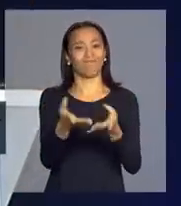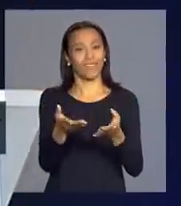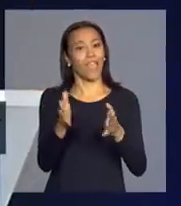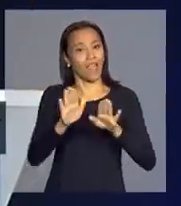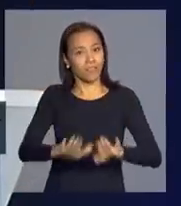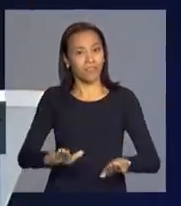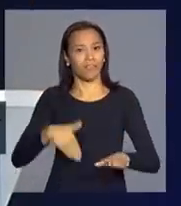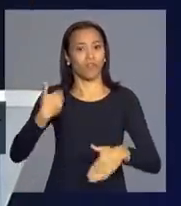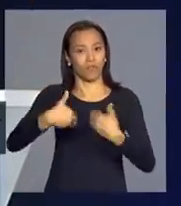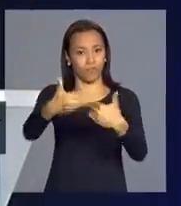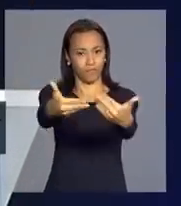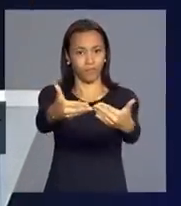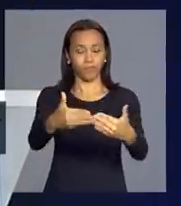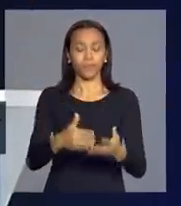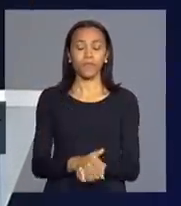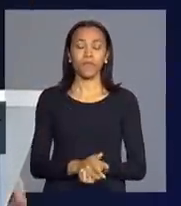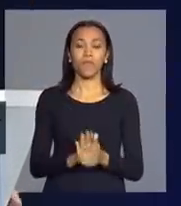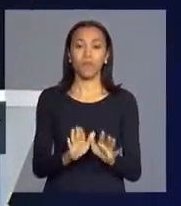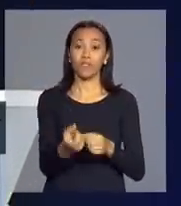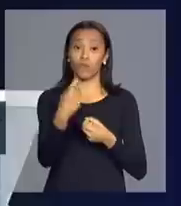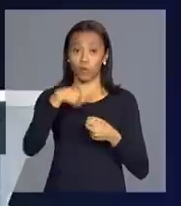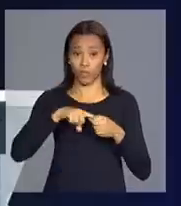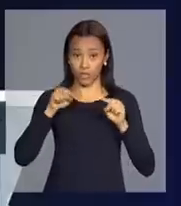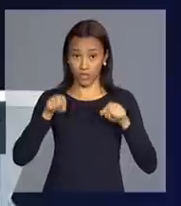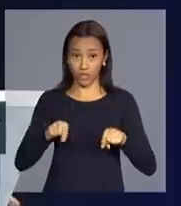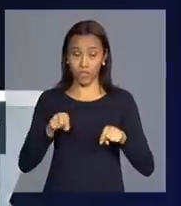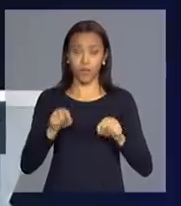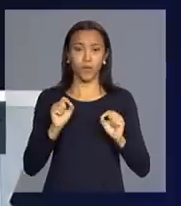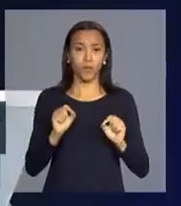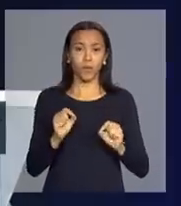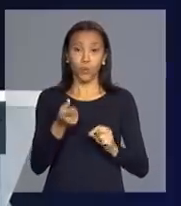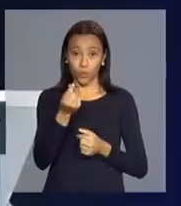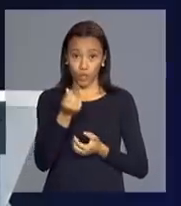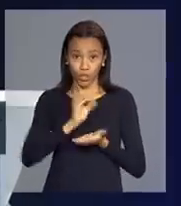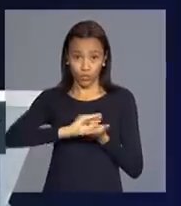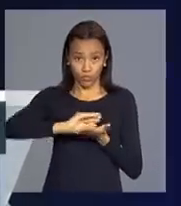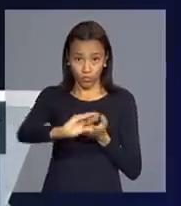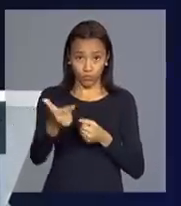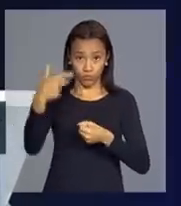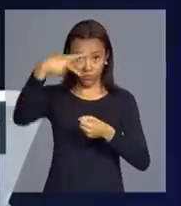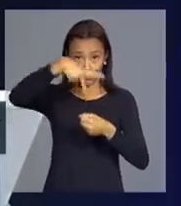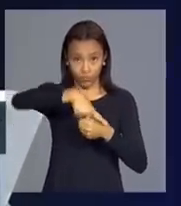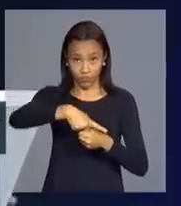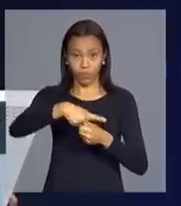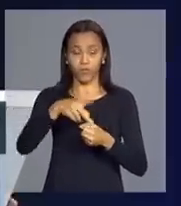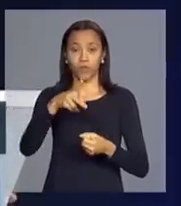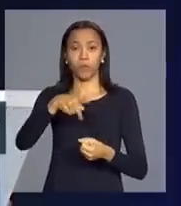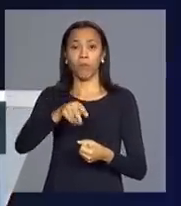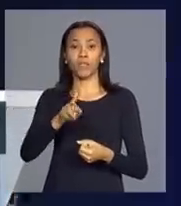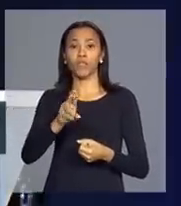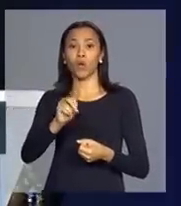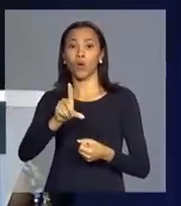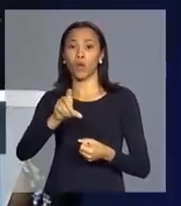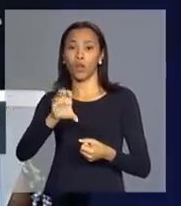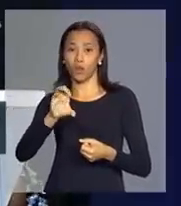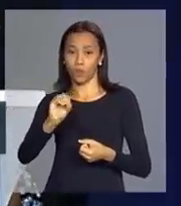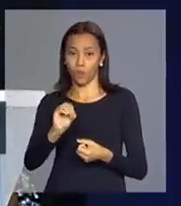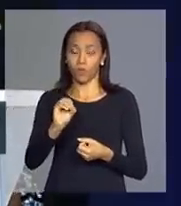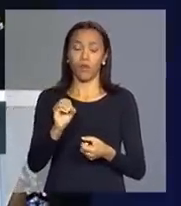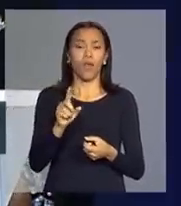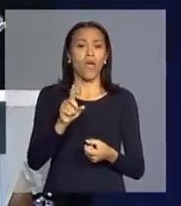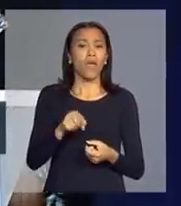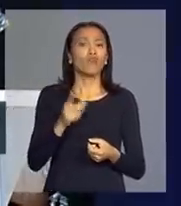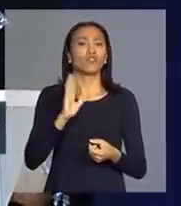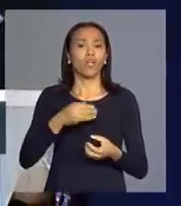Mas voltando desse parêntese, a destinação dos royalties do petróleo, ela não é trivial. Eu enviei